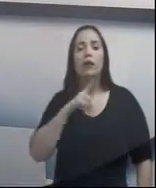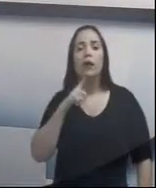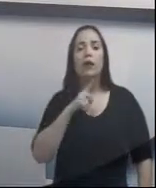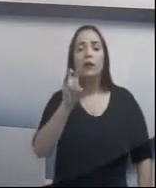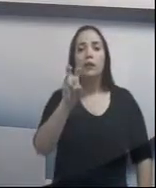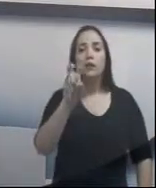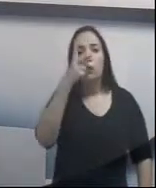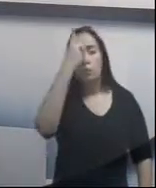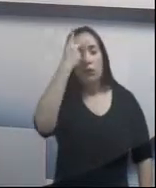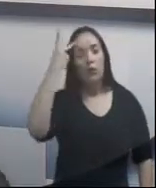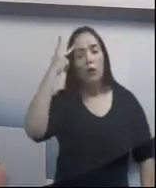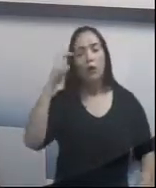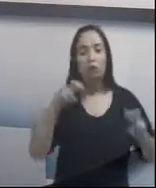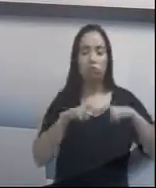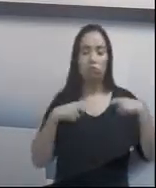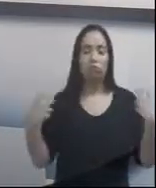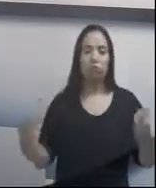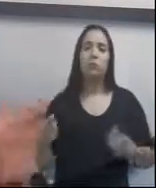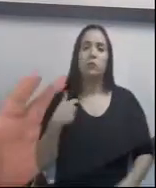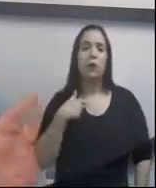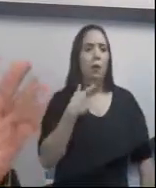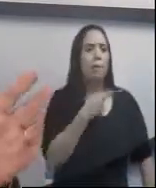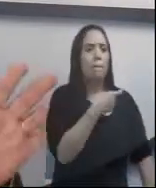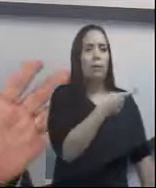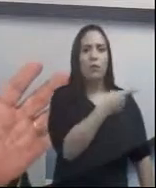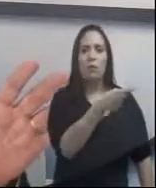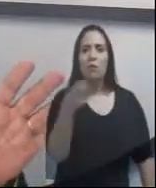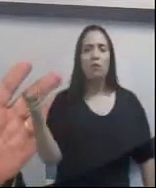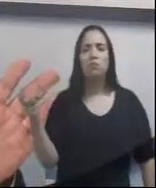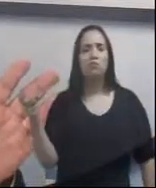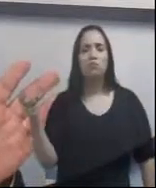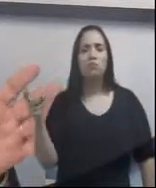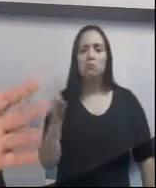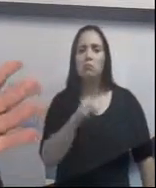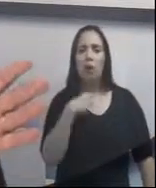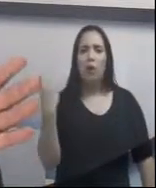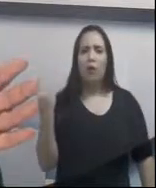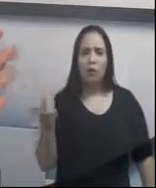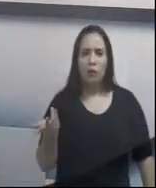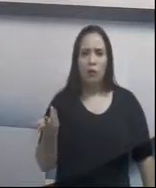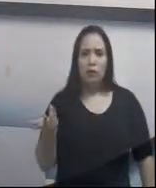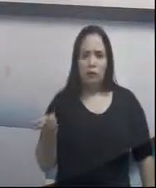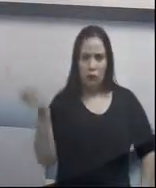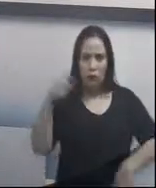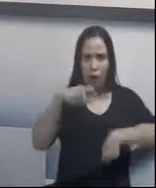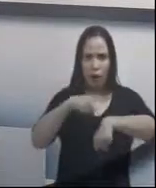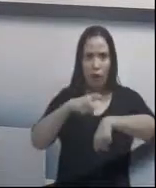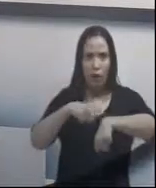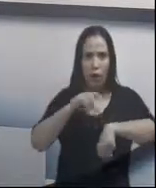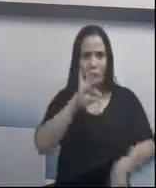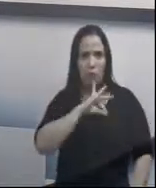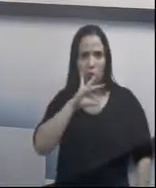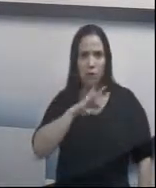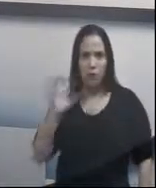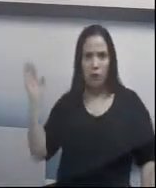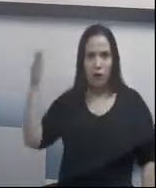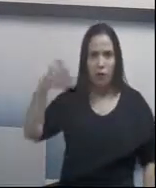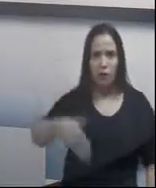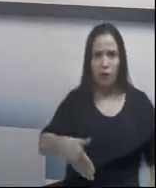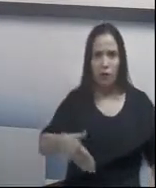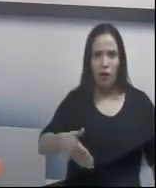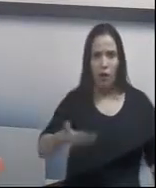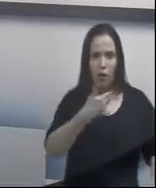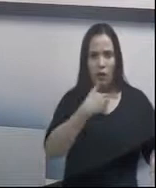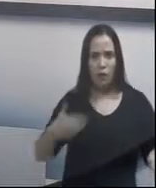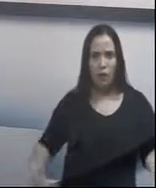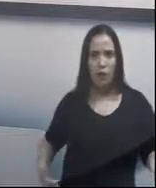5 pessoas ao redor de mim, não sobrava ninguém. Não tinha como sobrar. E não tinha como nem polícia, nem governador, nem